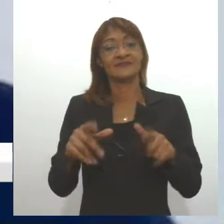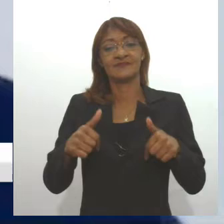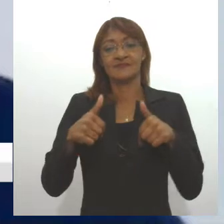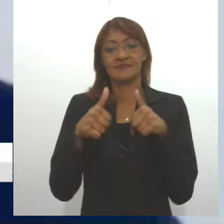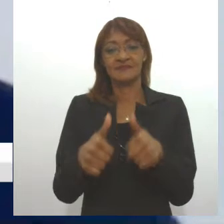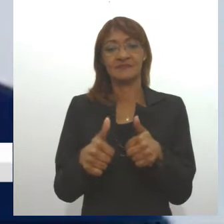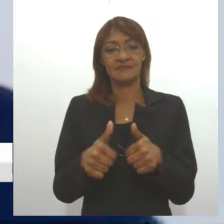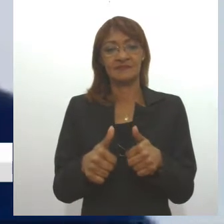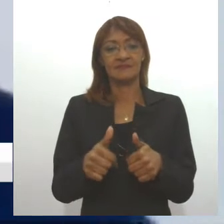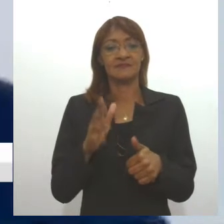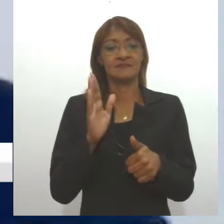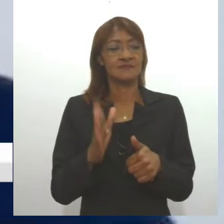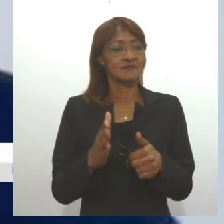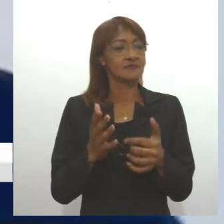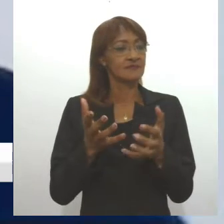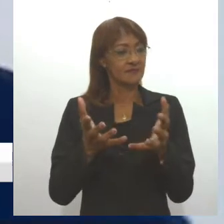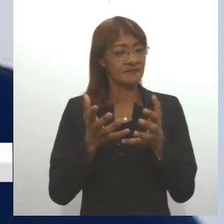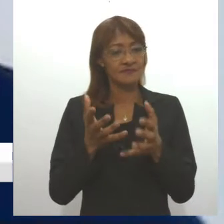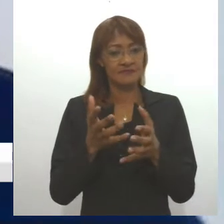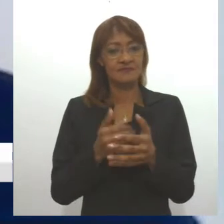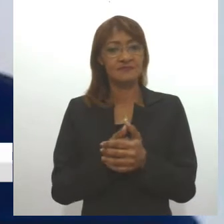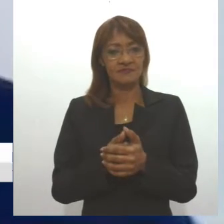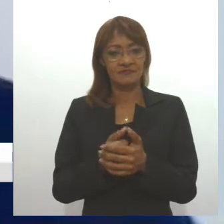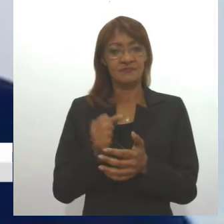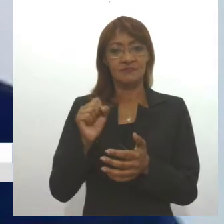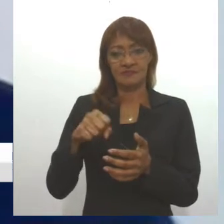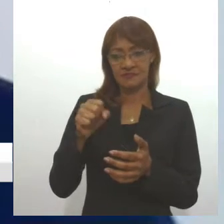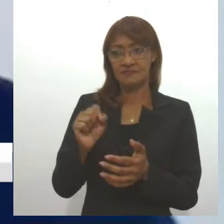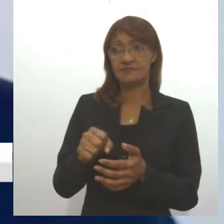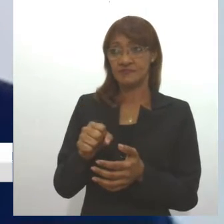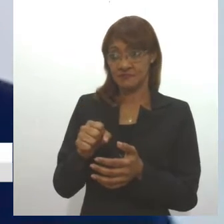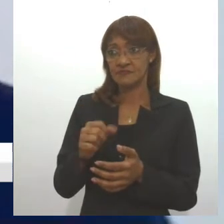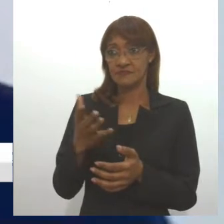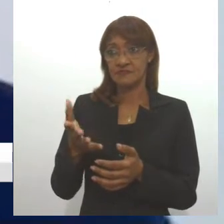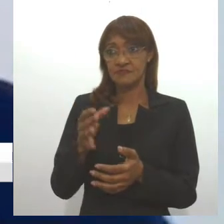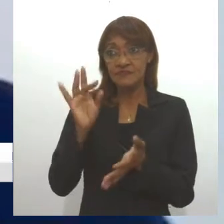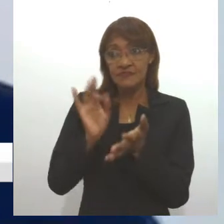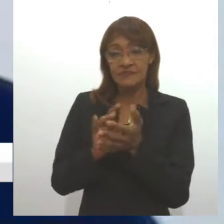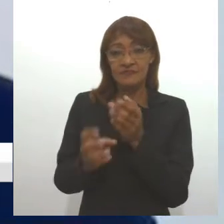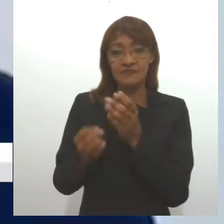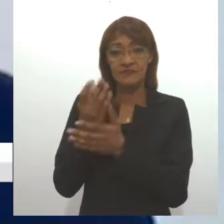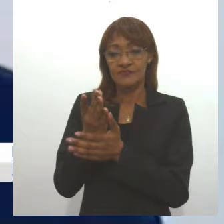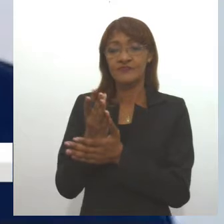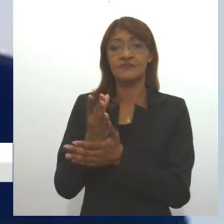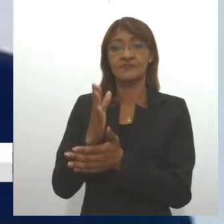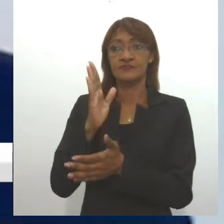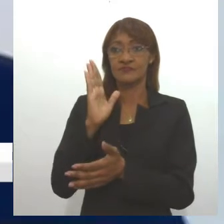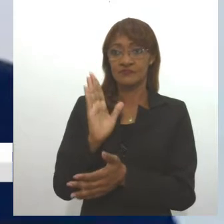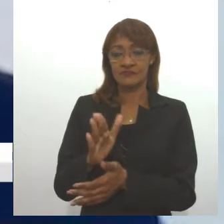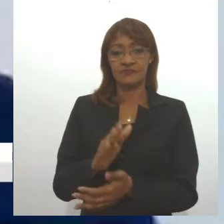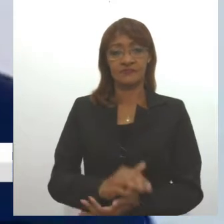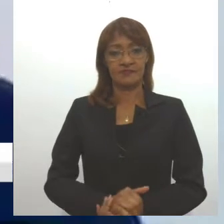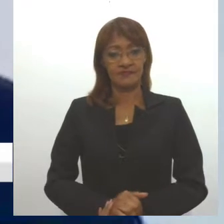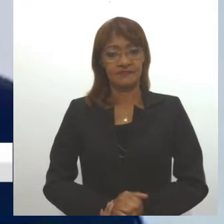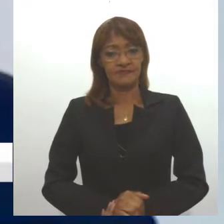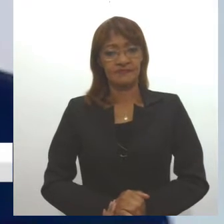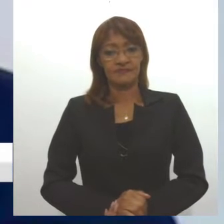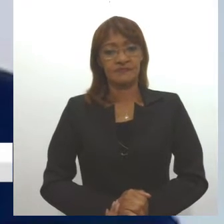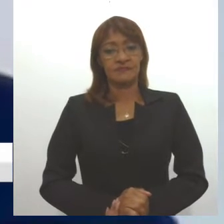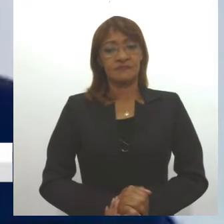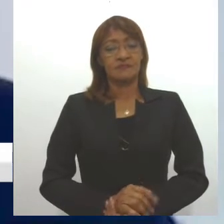para buscar a efetivação desse conselho. Como foi dito, Tatiana, é importante que esse conselho seja efetivo e que a